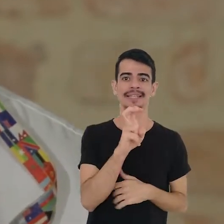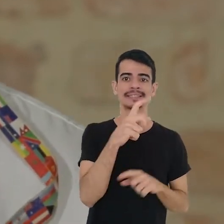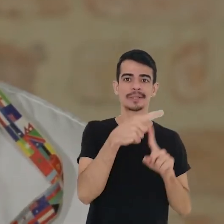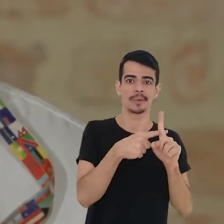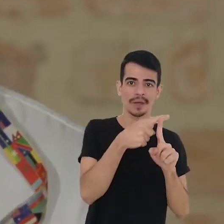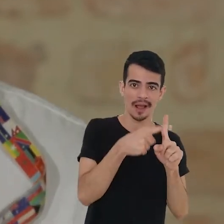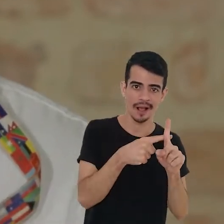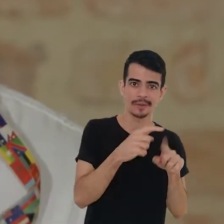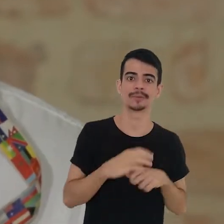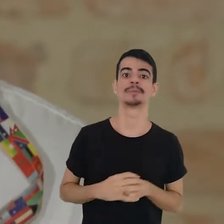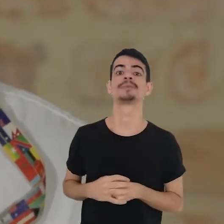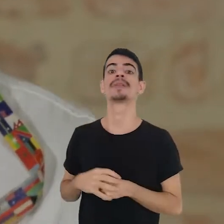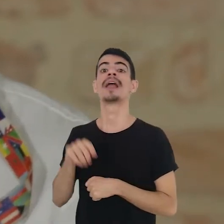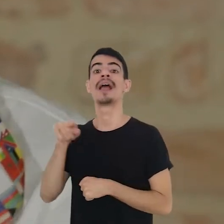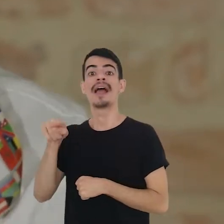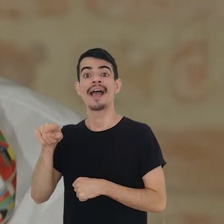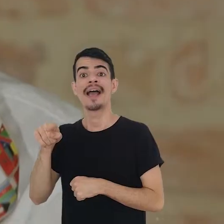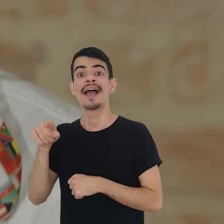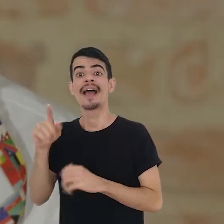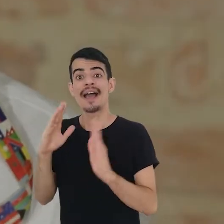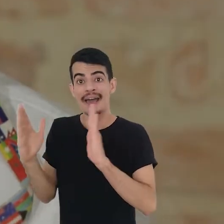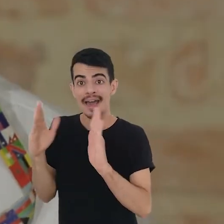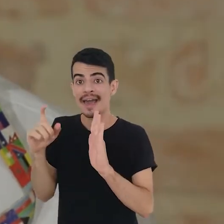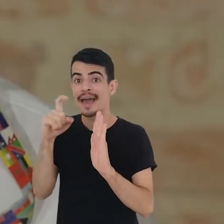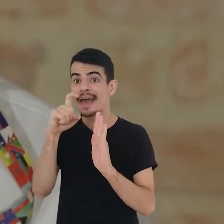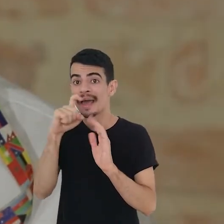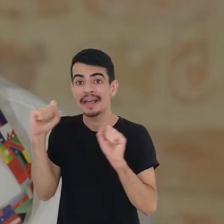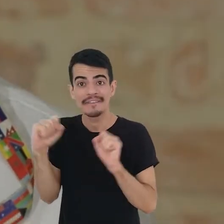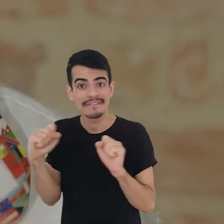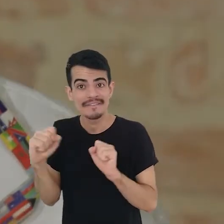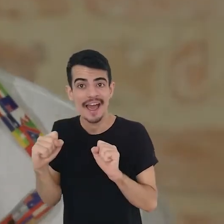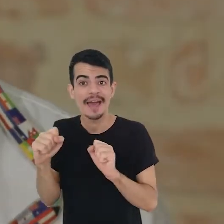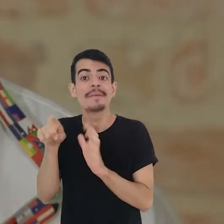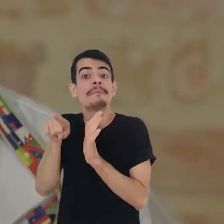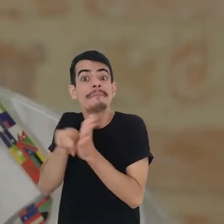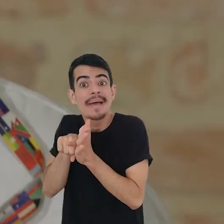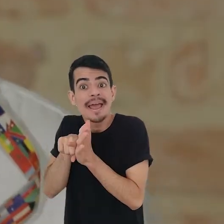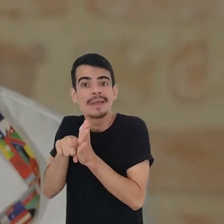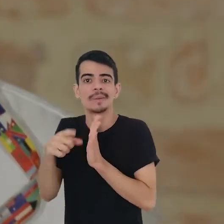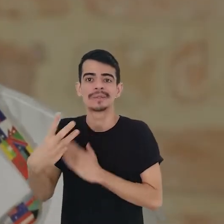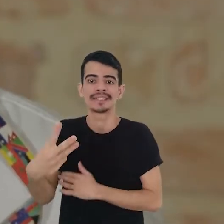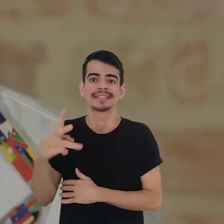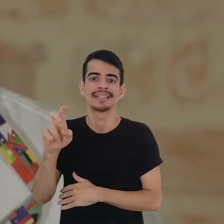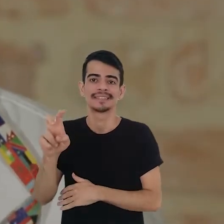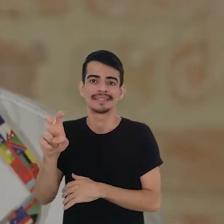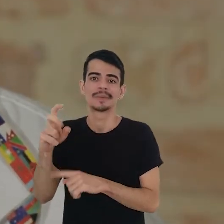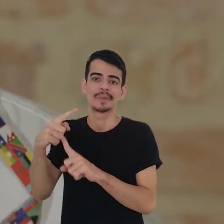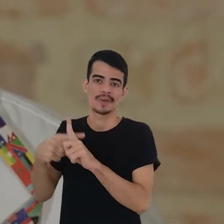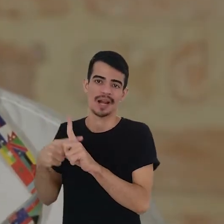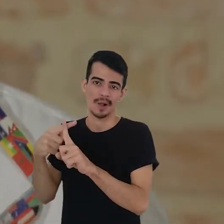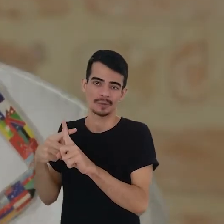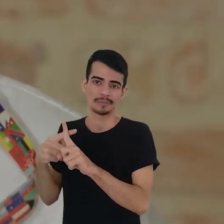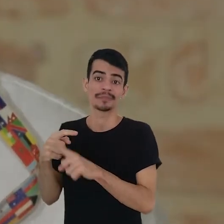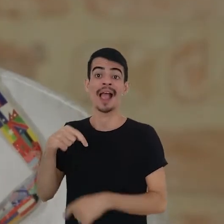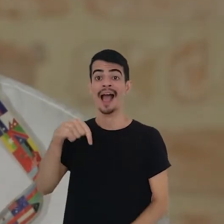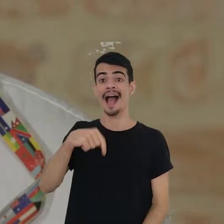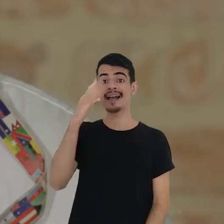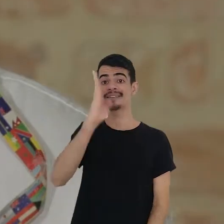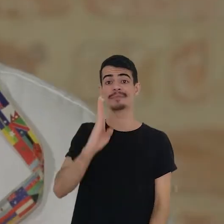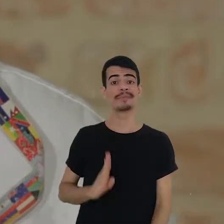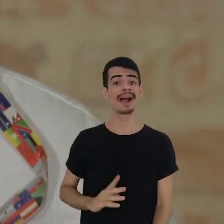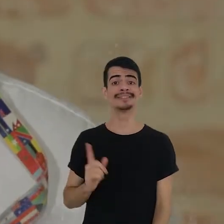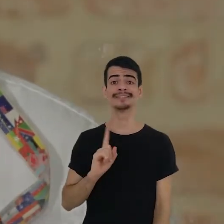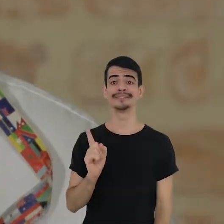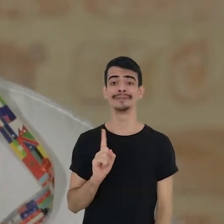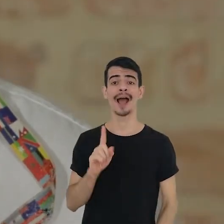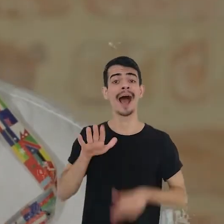graus até um inverno de menos 35 graus. Enquanto que nós, que vivemos aqui no Brasil, muitas vezes vamos